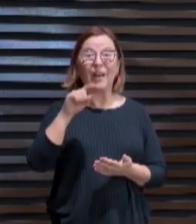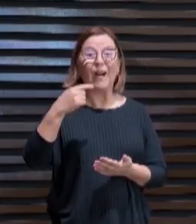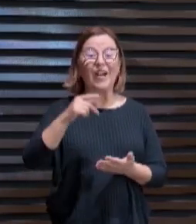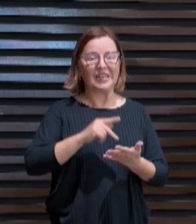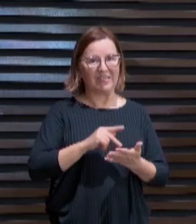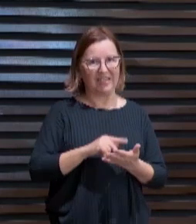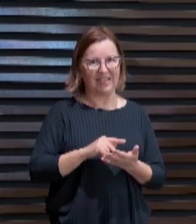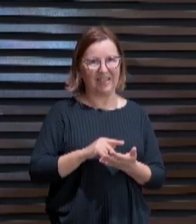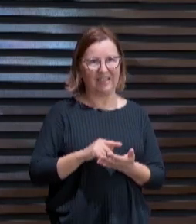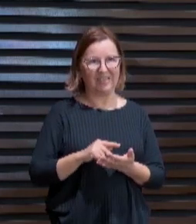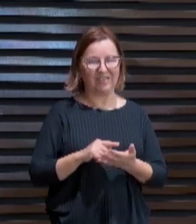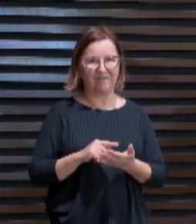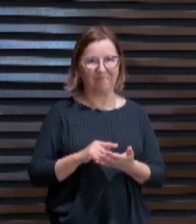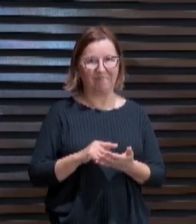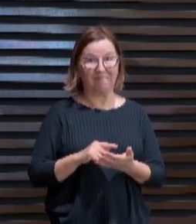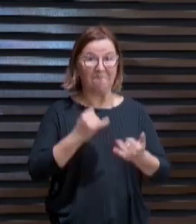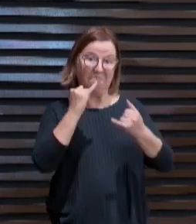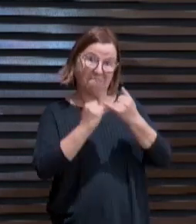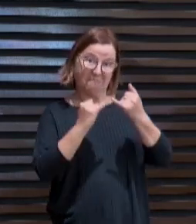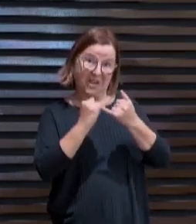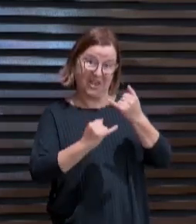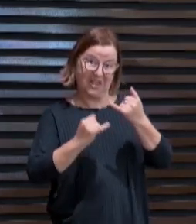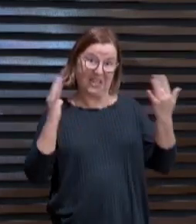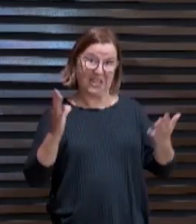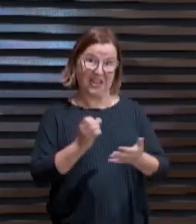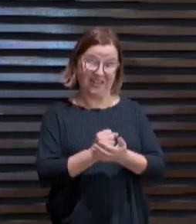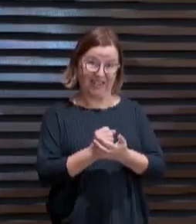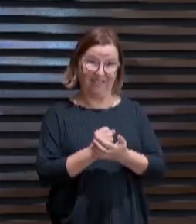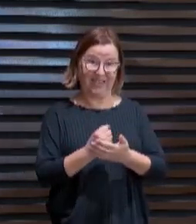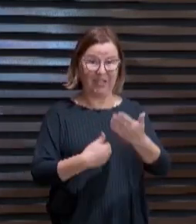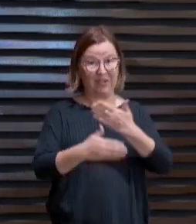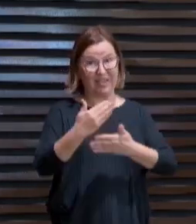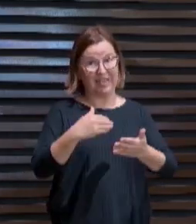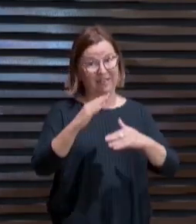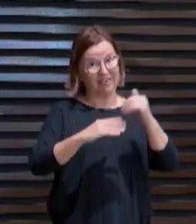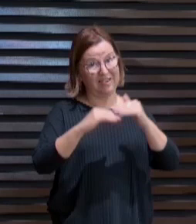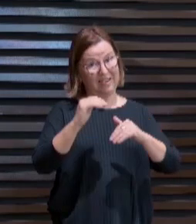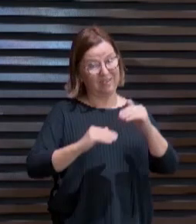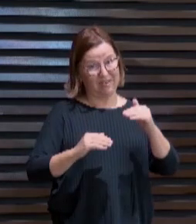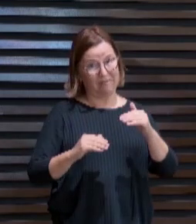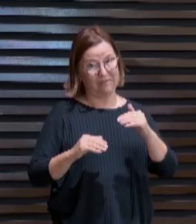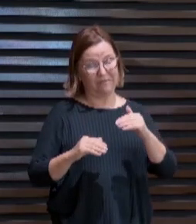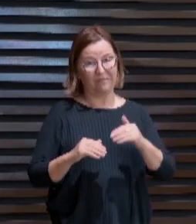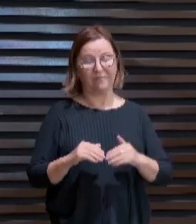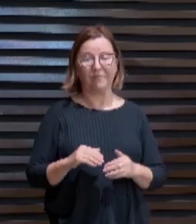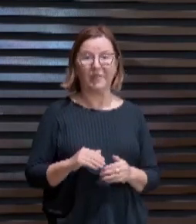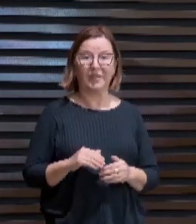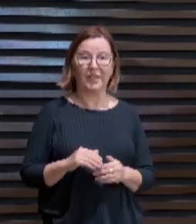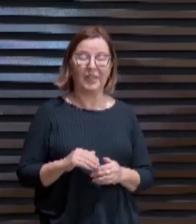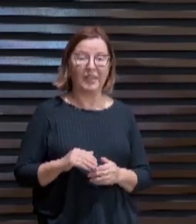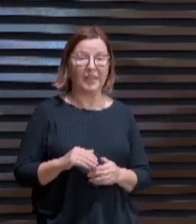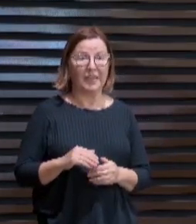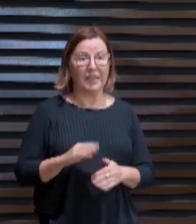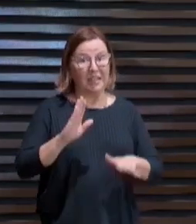impressão de salvação pelas obras, já que a salvação é para quem for fiel até a morte, então eu estarei sendo salvo